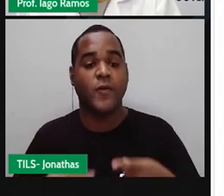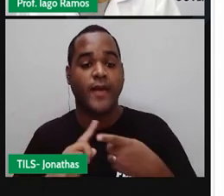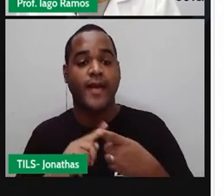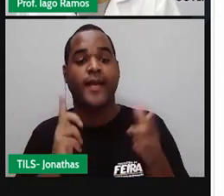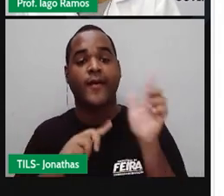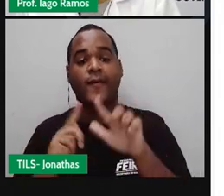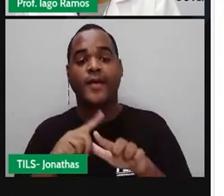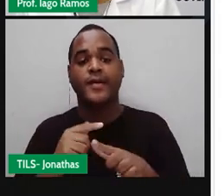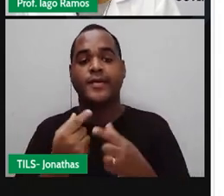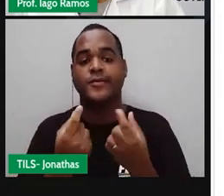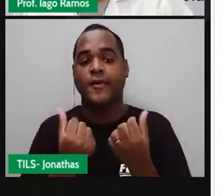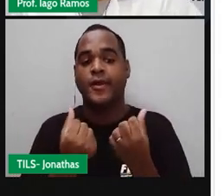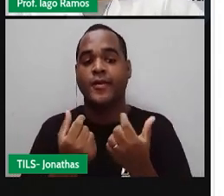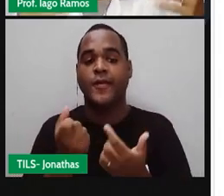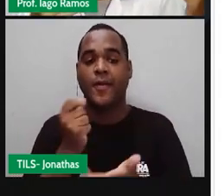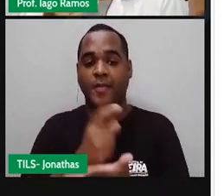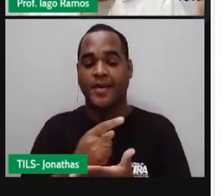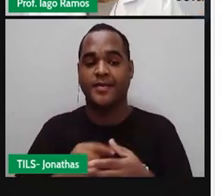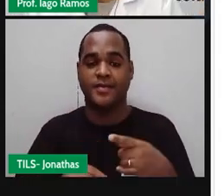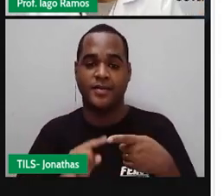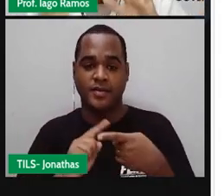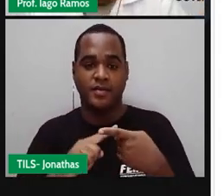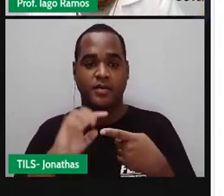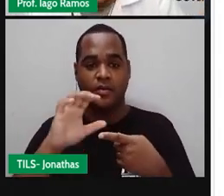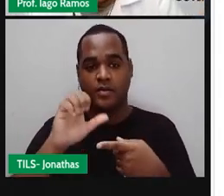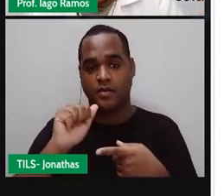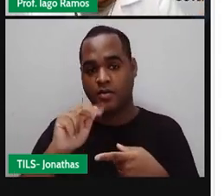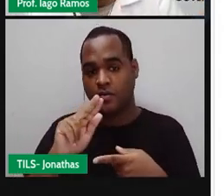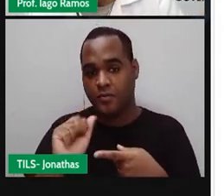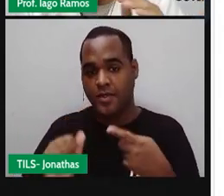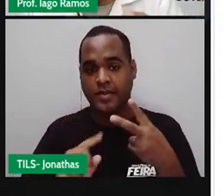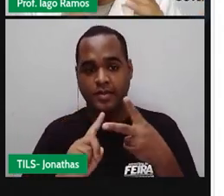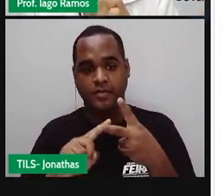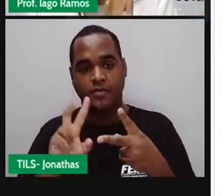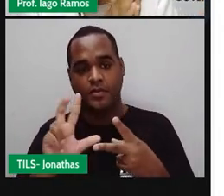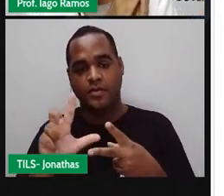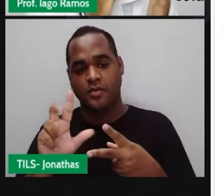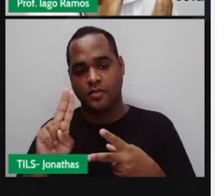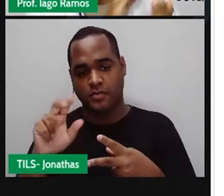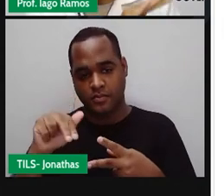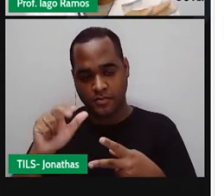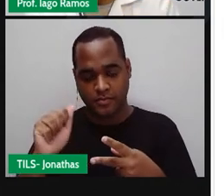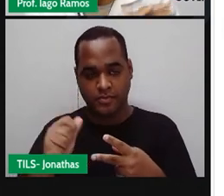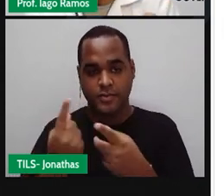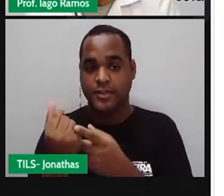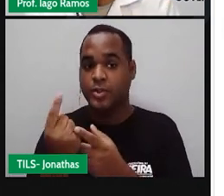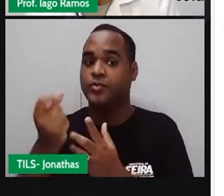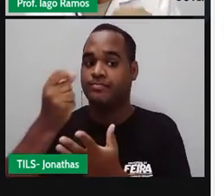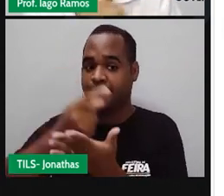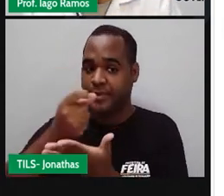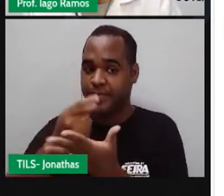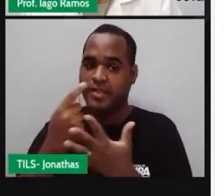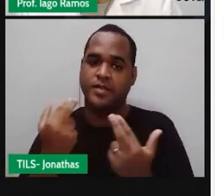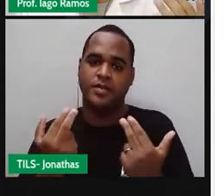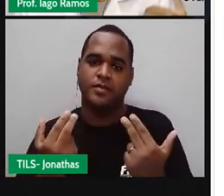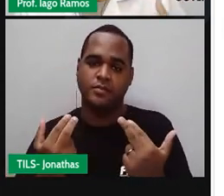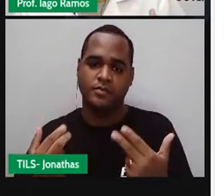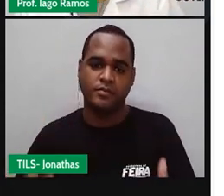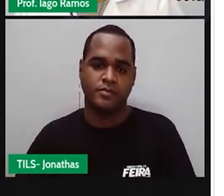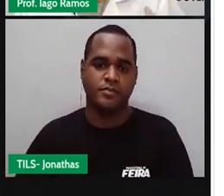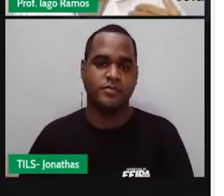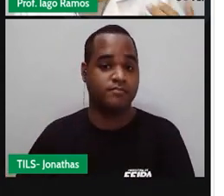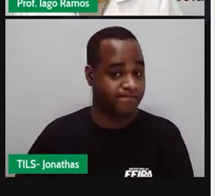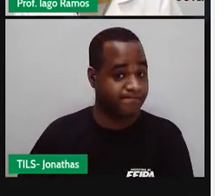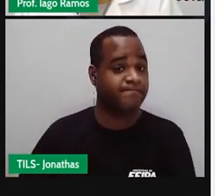quem contribuiu mais aí foi Kauan e Luna contribuindo com a mesma quantidade e Thalles